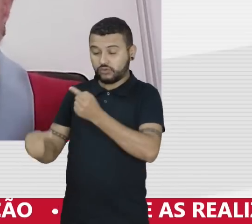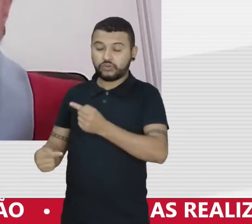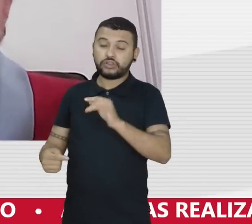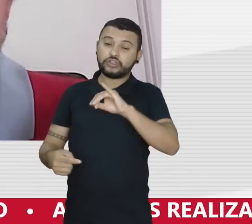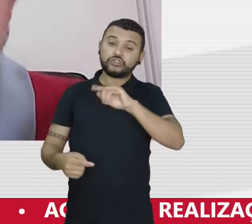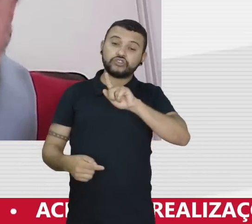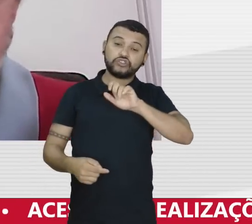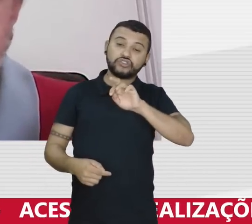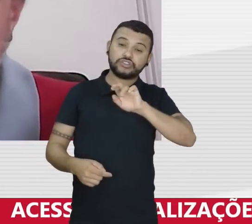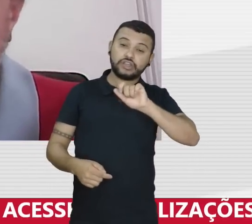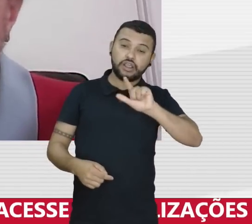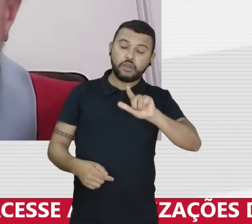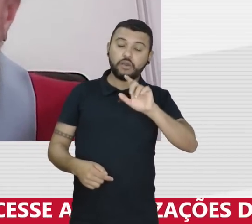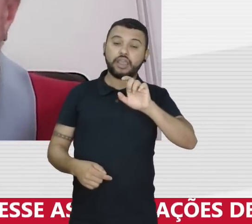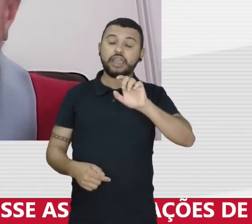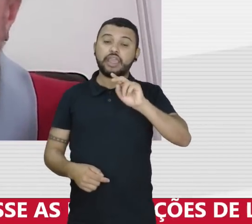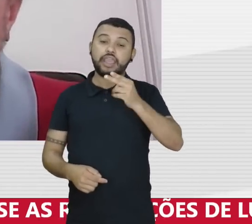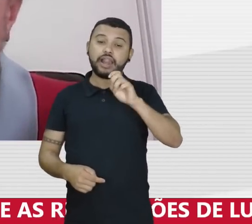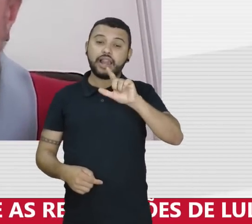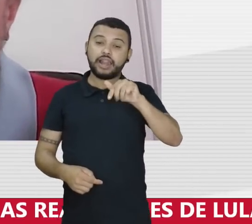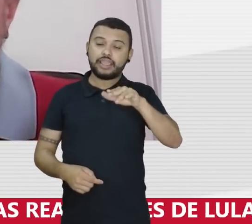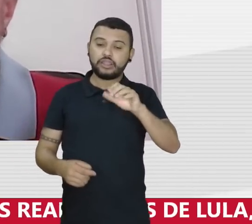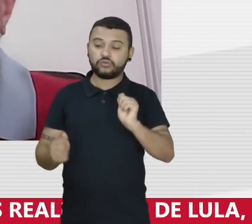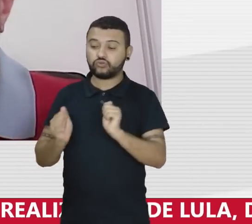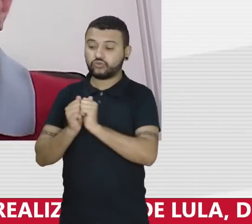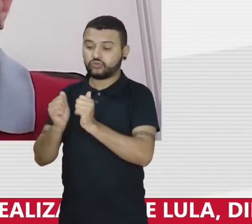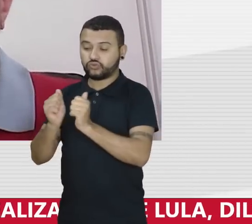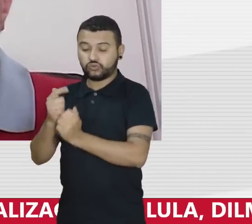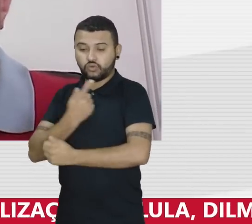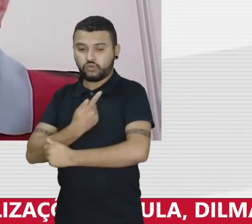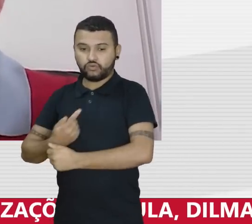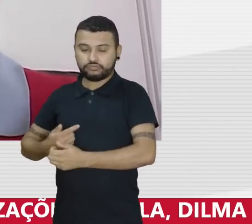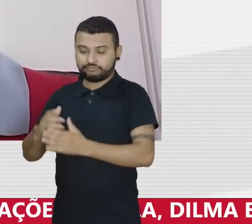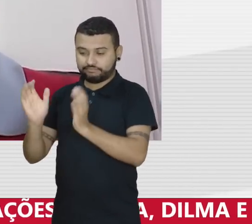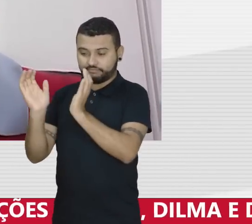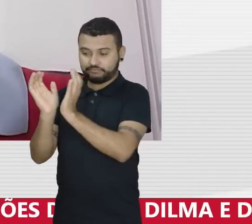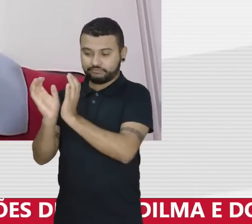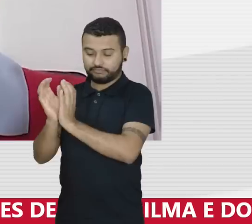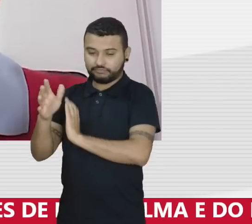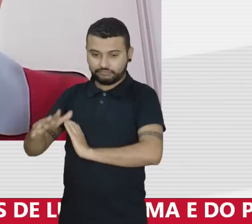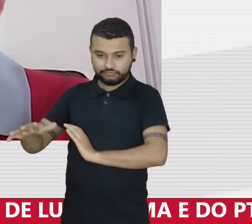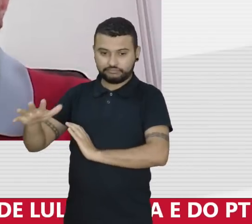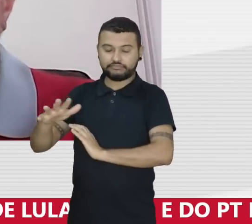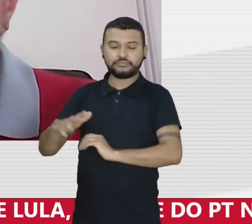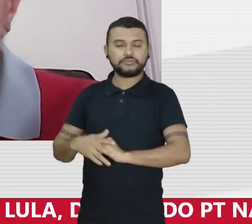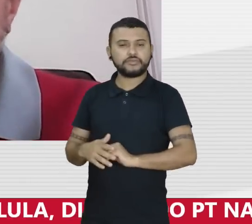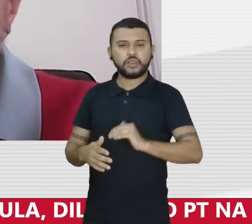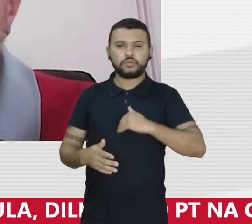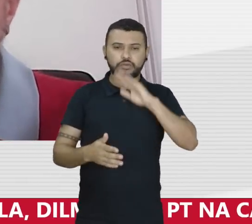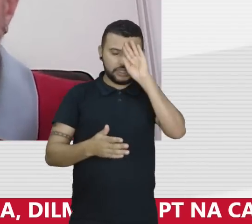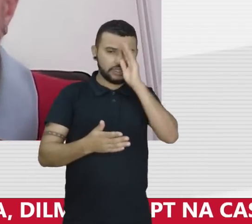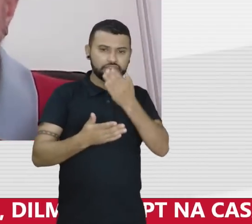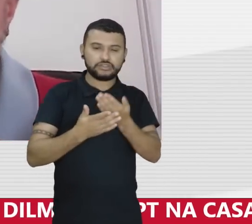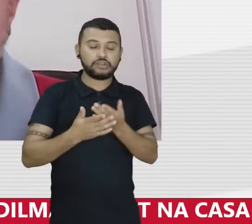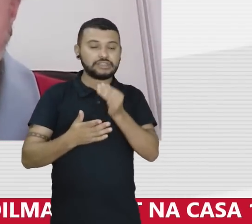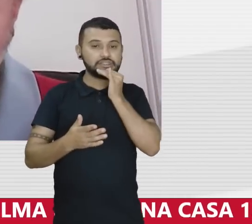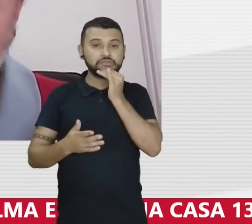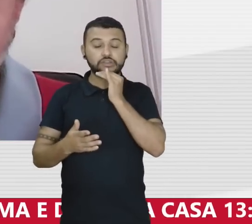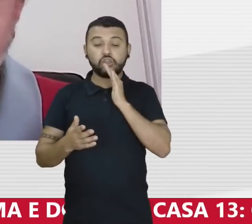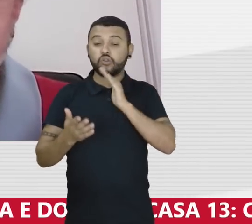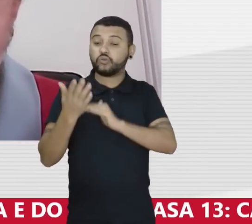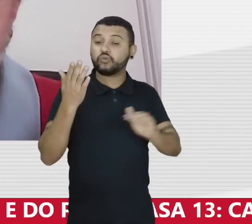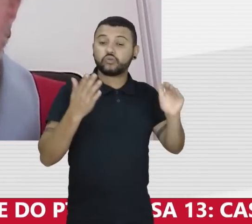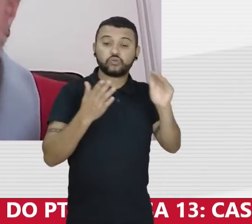Heleno e os demais que estão aí no governo. Agora, eu não acredito, Paulo, que haja uma decisão unânime das